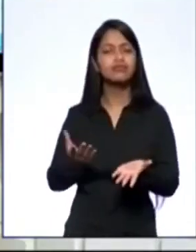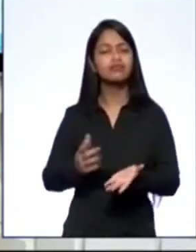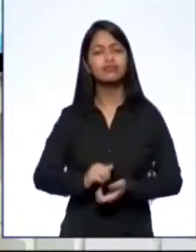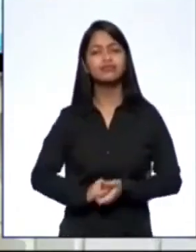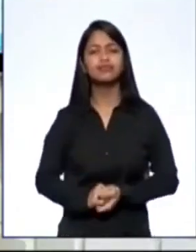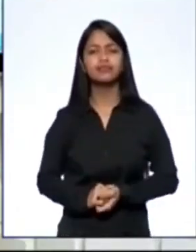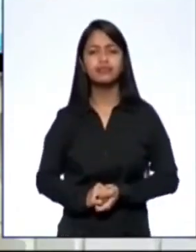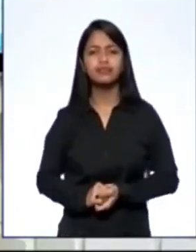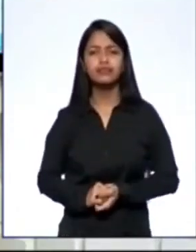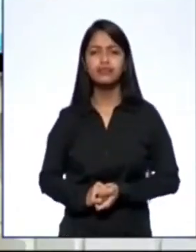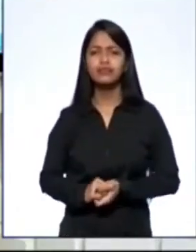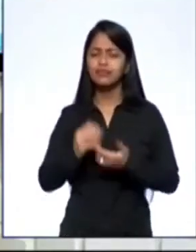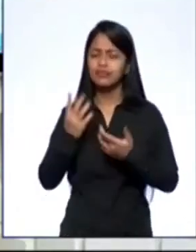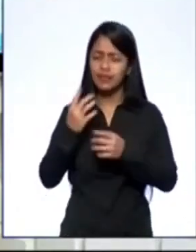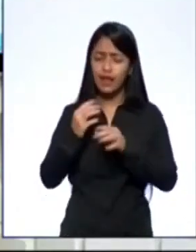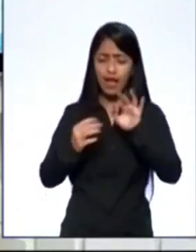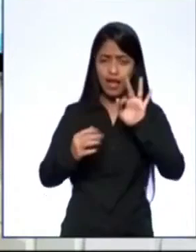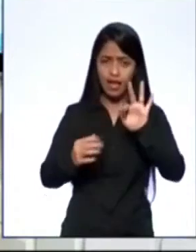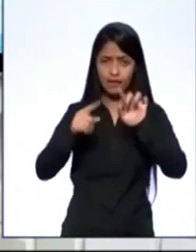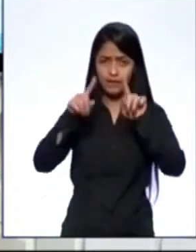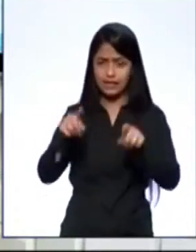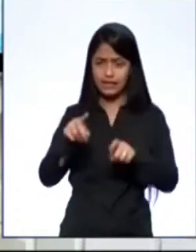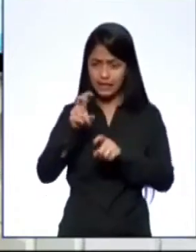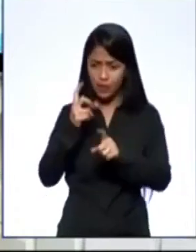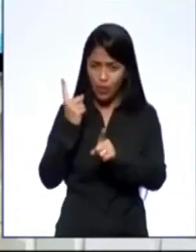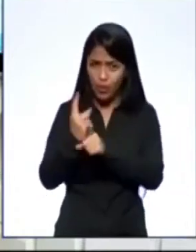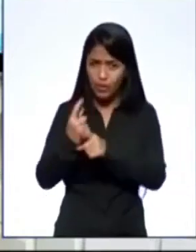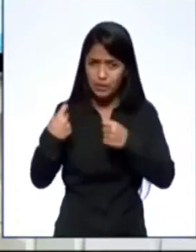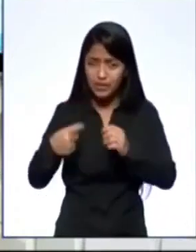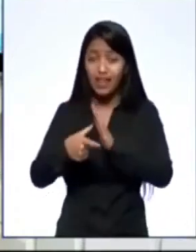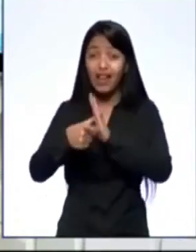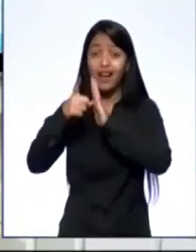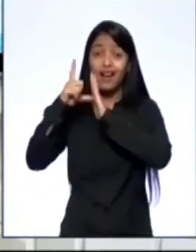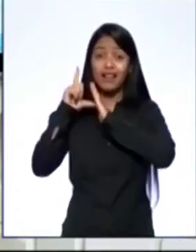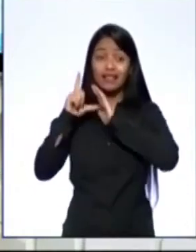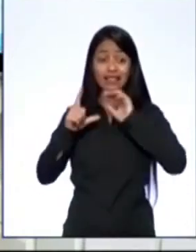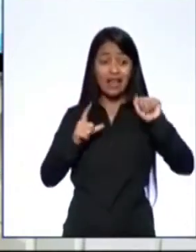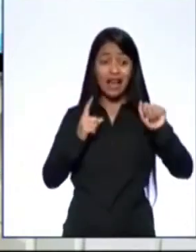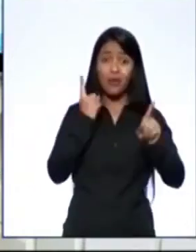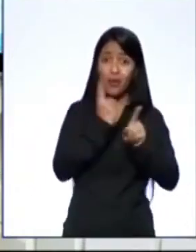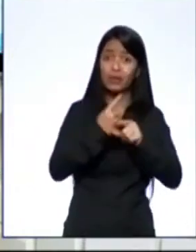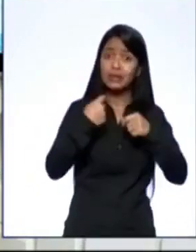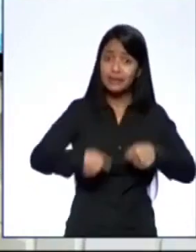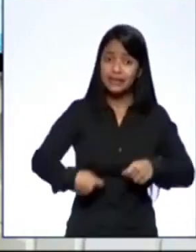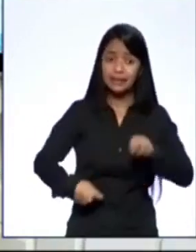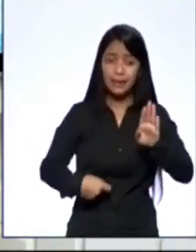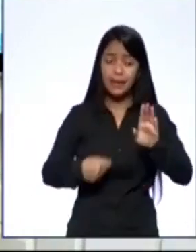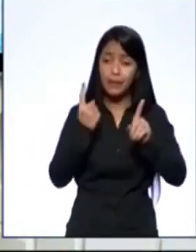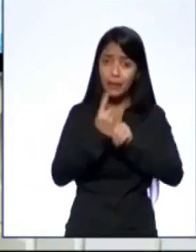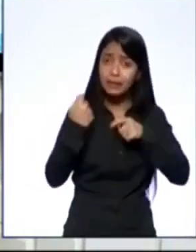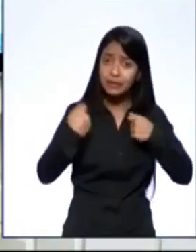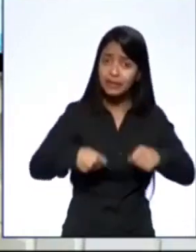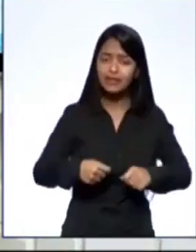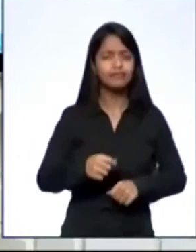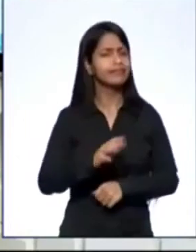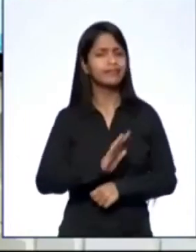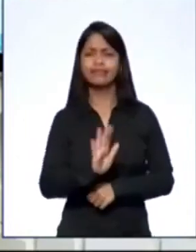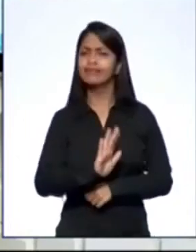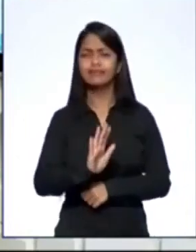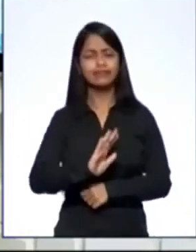para você achar o fd5 você vai ter que descobrir o ar e o mer e não